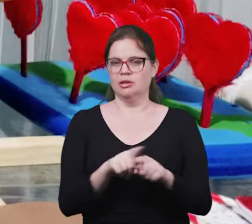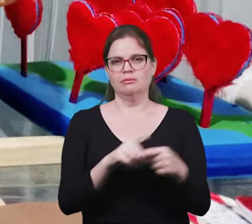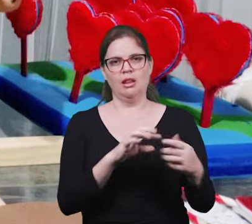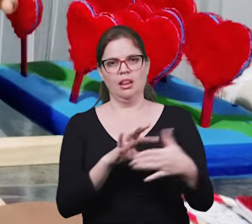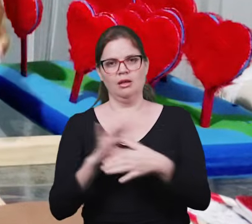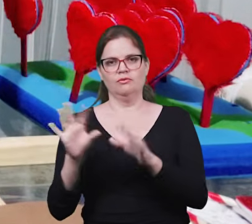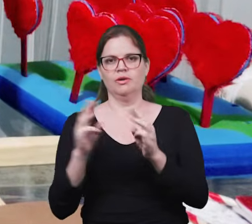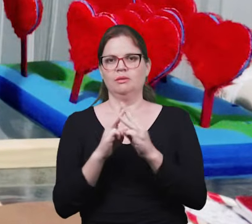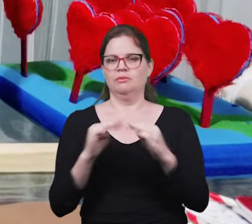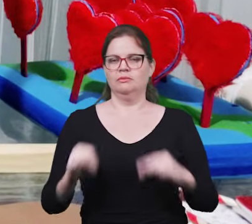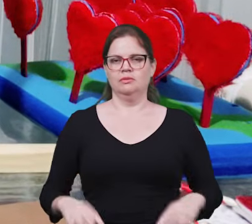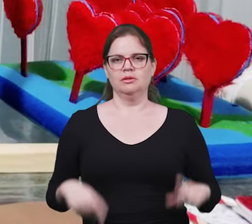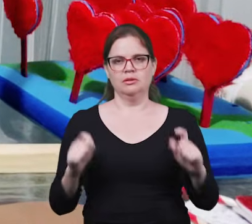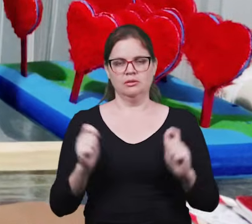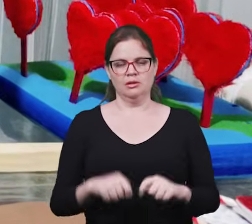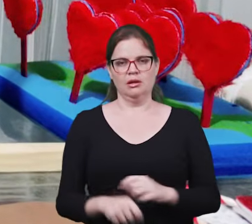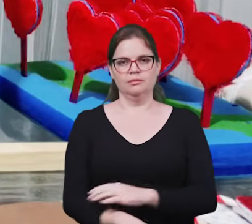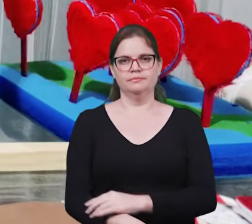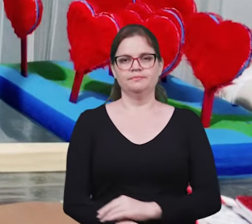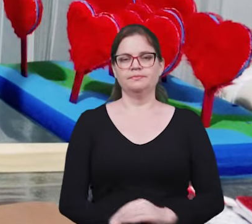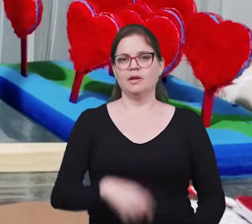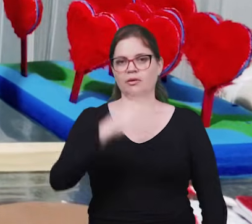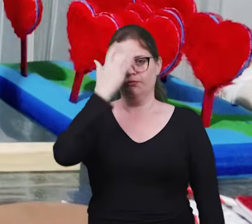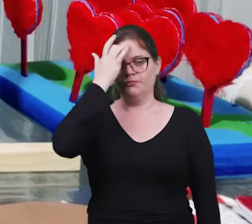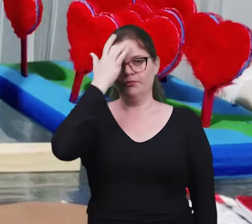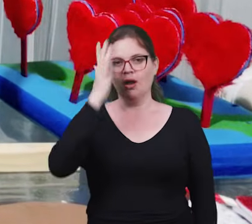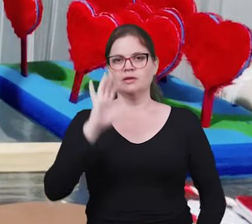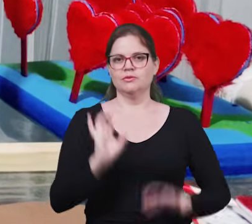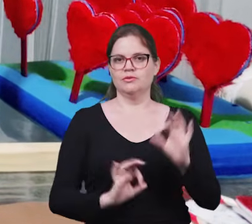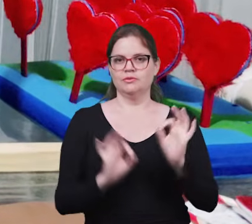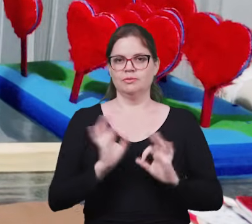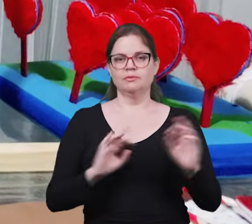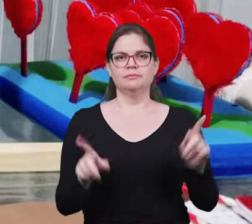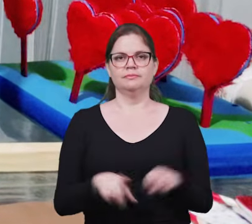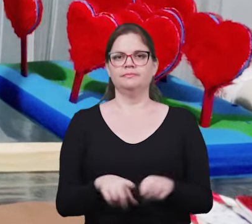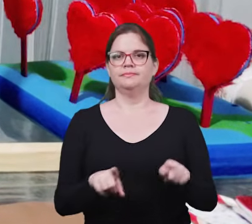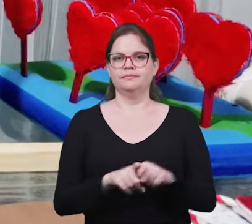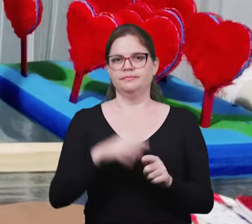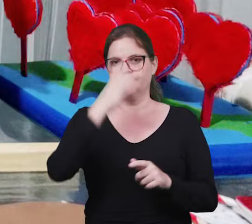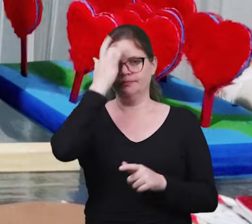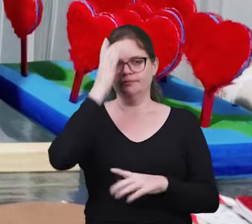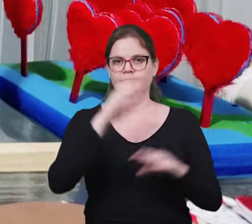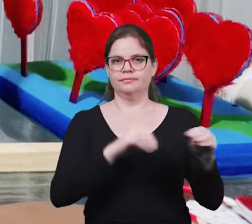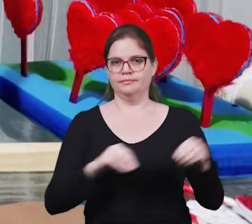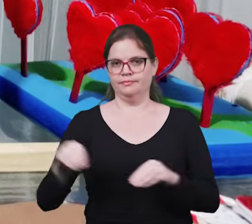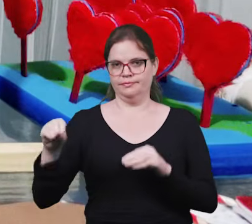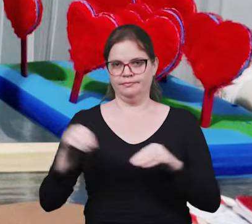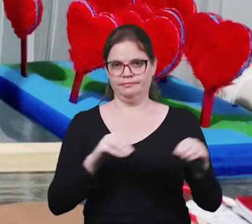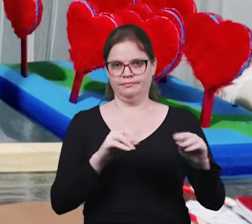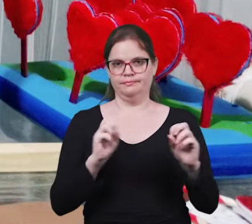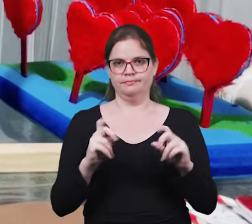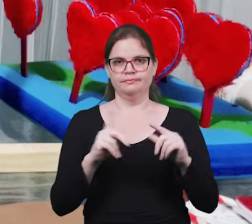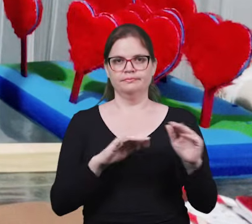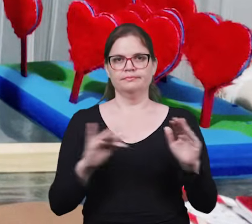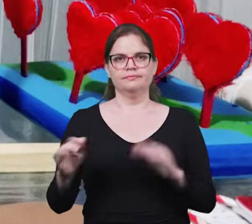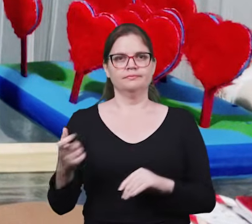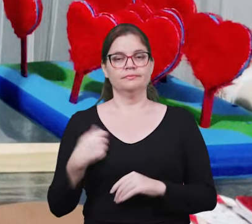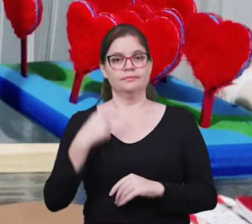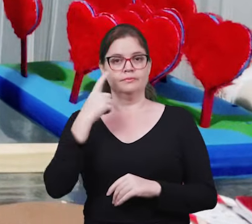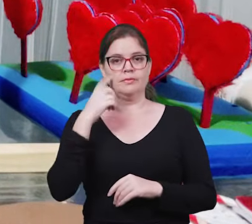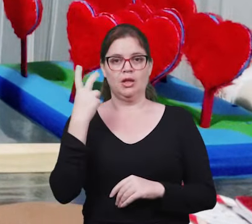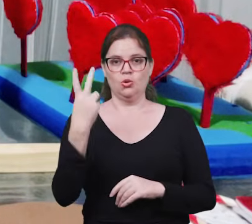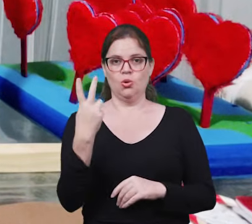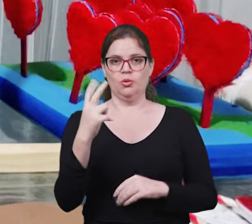no transporte. É fácil de se produzir e é fácil também de mobilizar. Eu estou usando 2